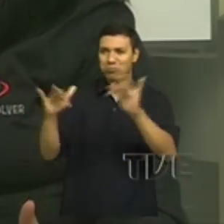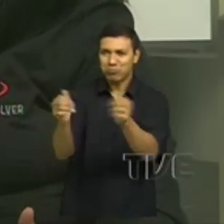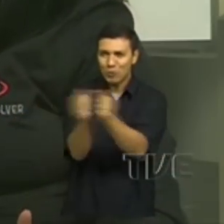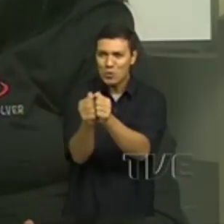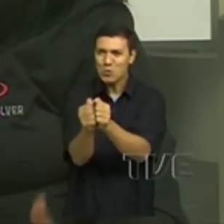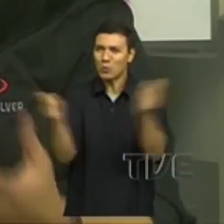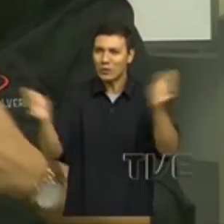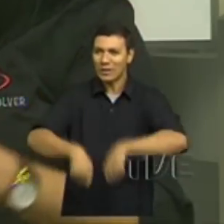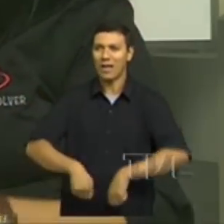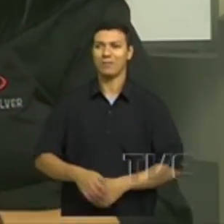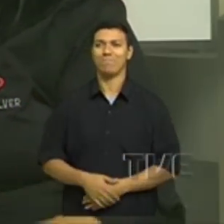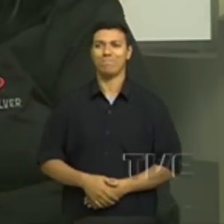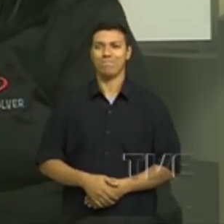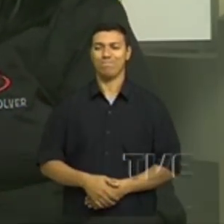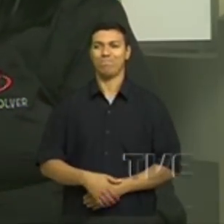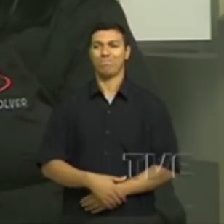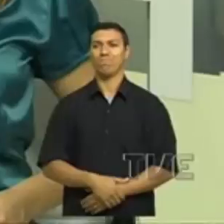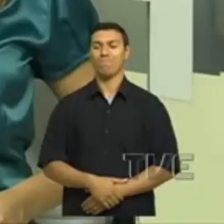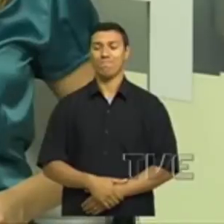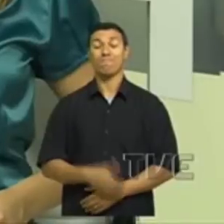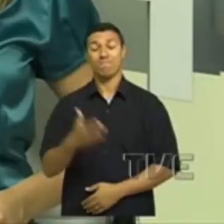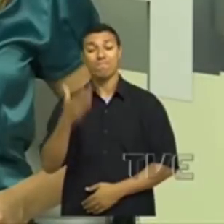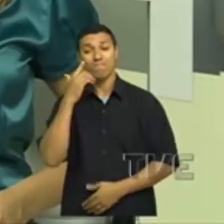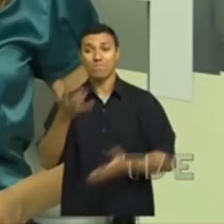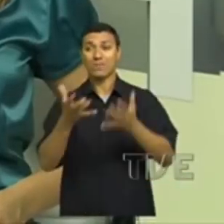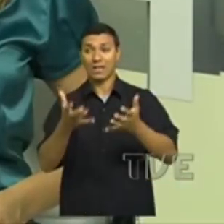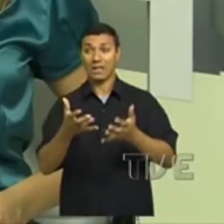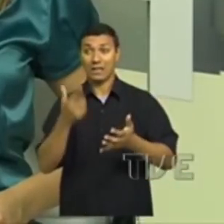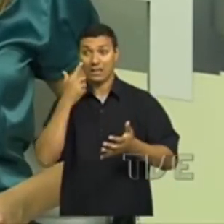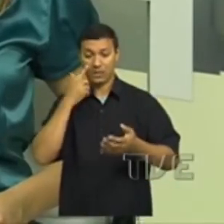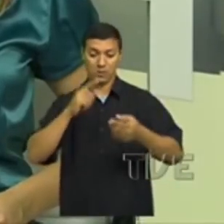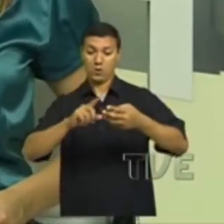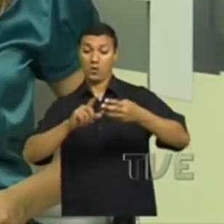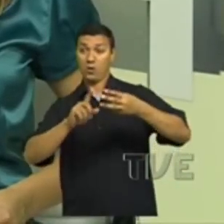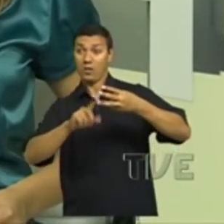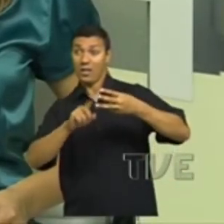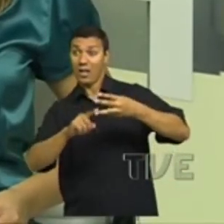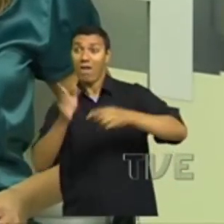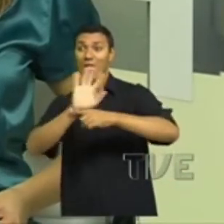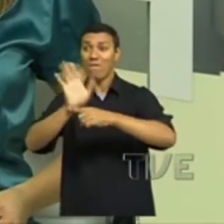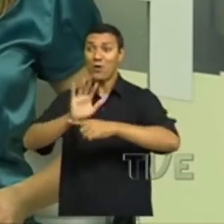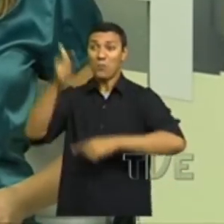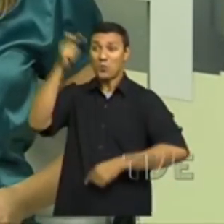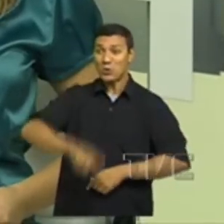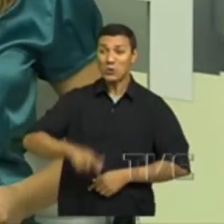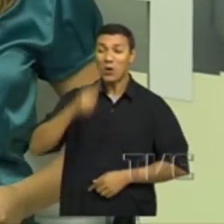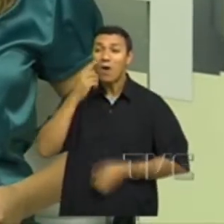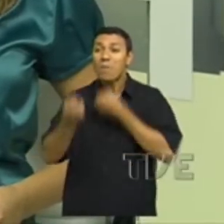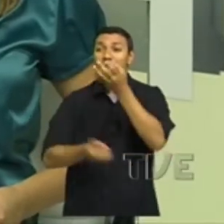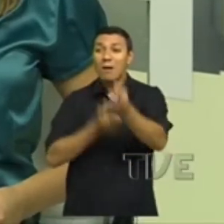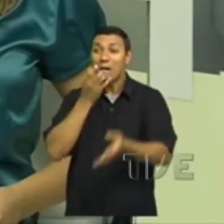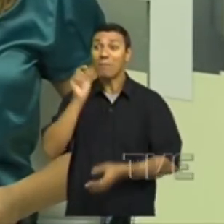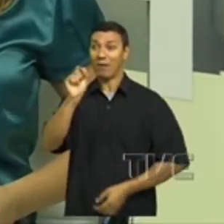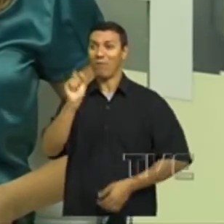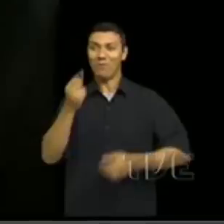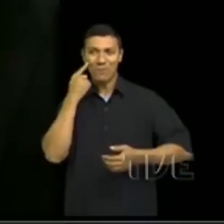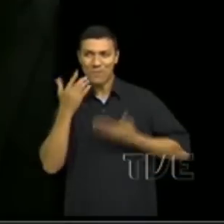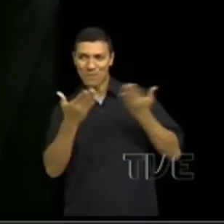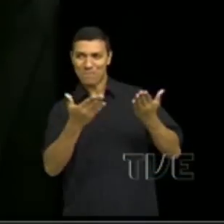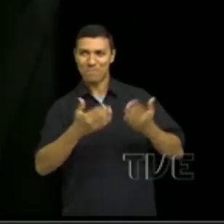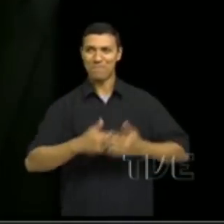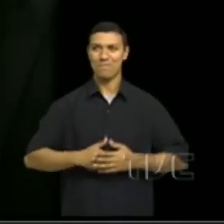separadas. Certo. Agora eu quero chamar mais um vídeo, mais um depoimento sobre o Festival de Cinema Acessível.